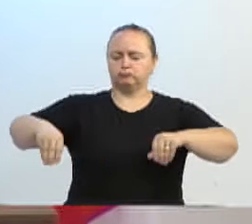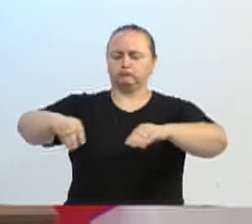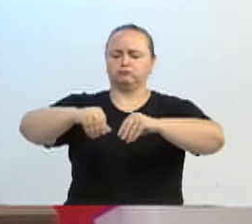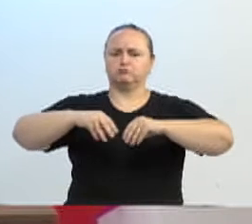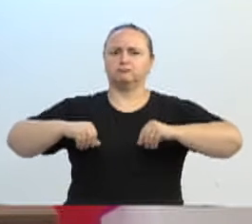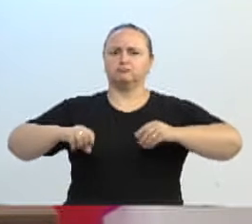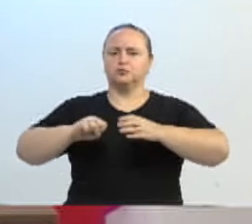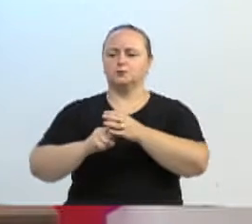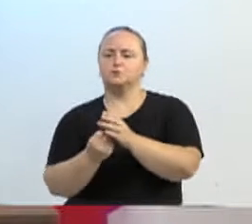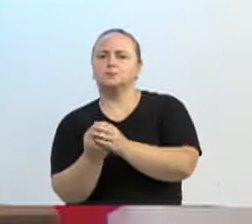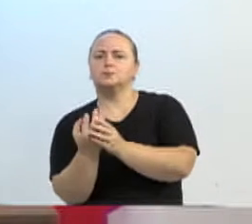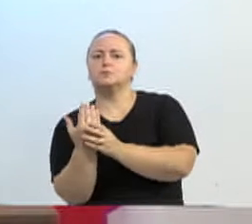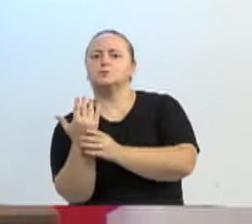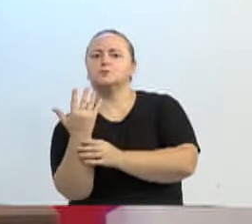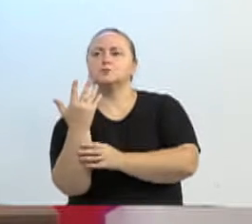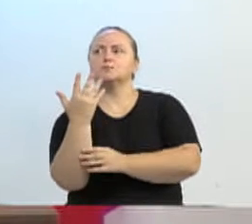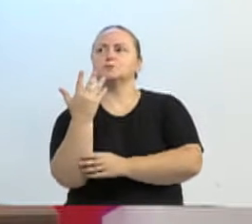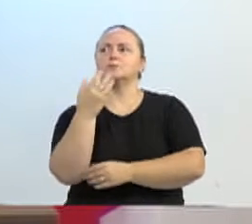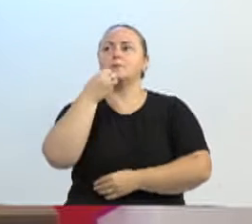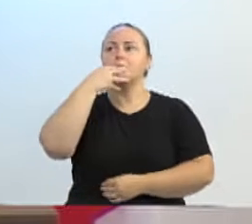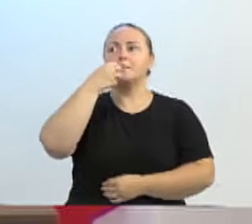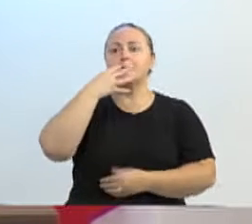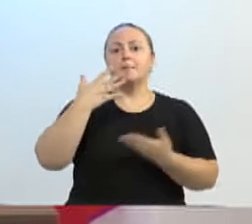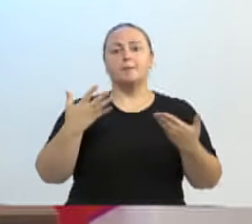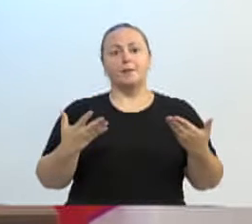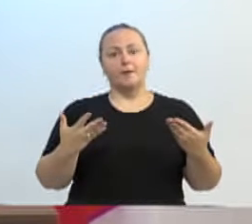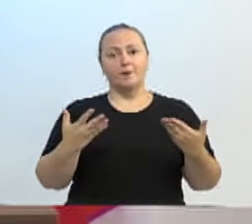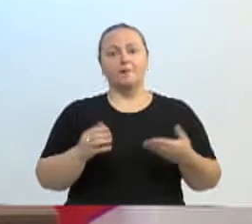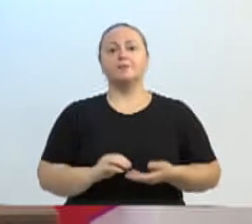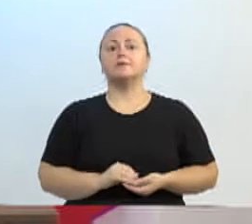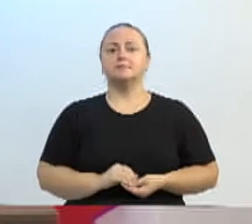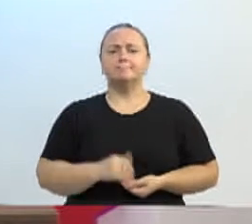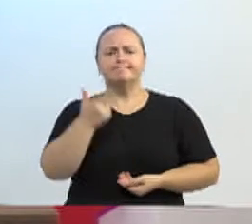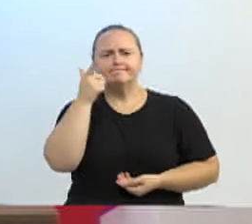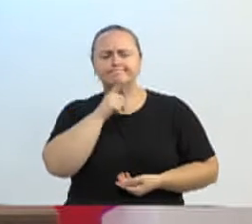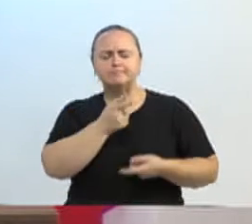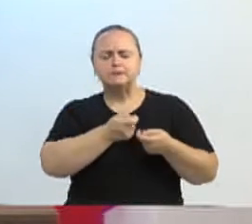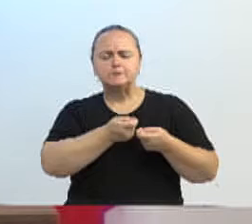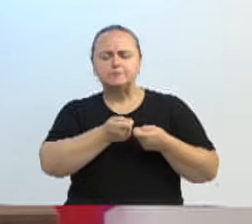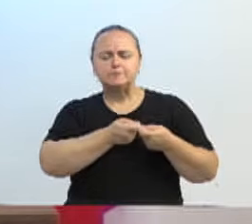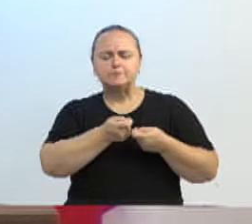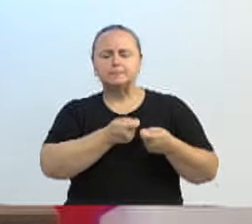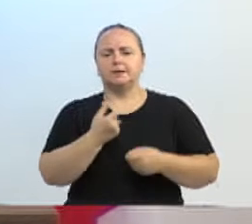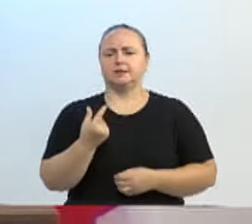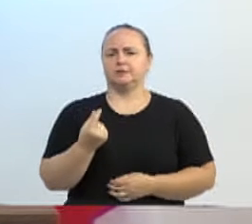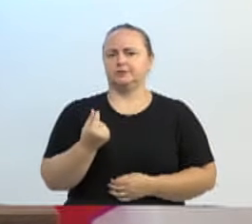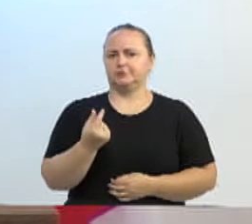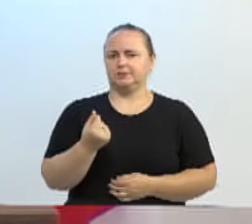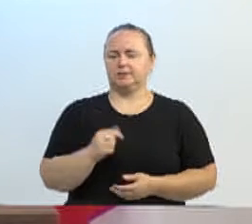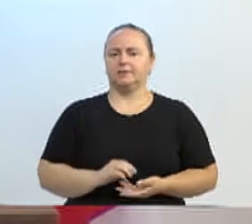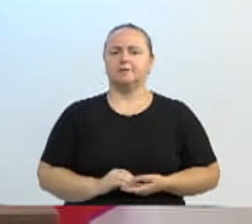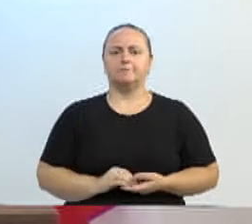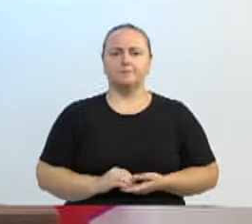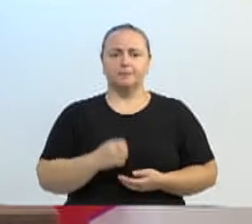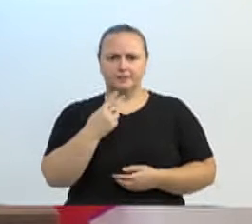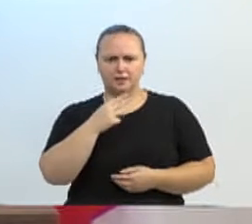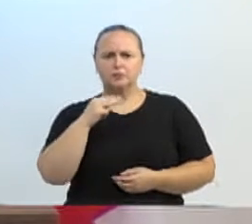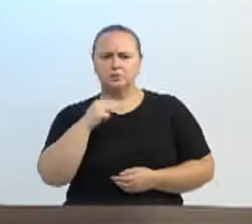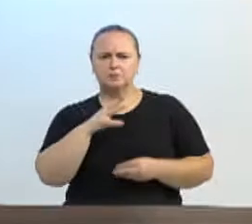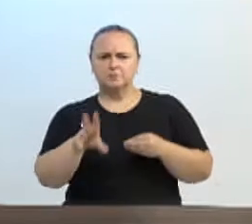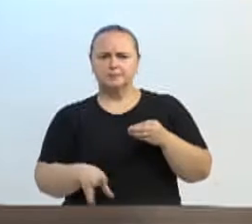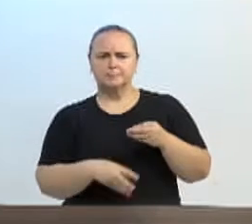que podem ser utilizados no meio ambiente para que realmente tenha economia nos cofres públicos. Presidente, 2 minutinhos para concluir, por